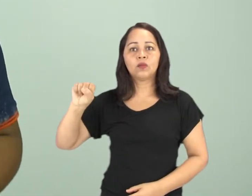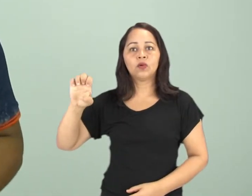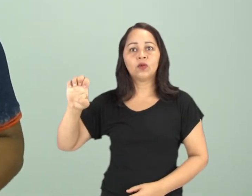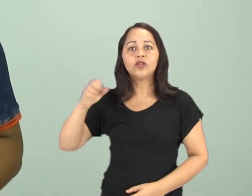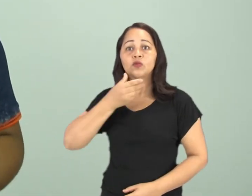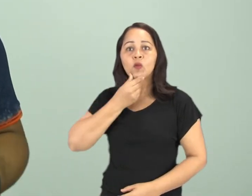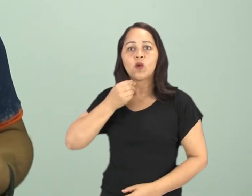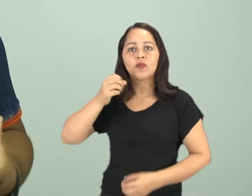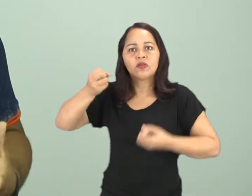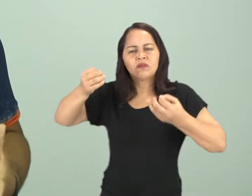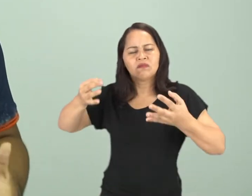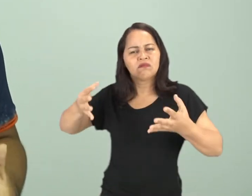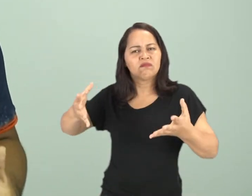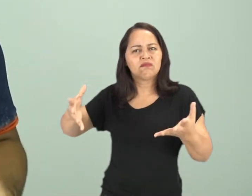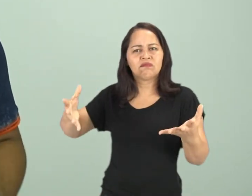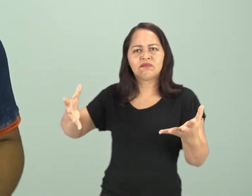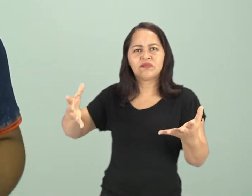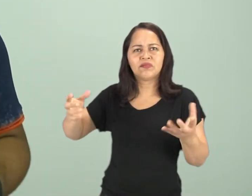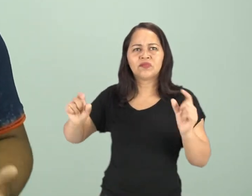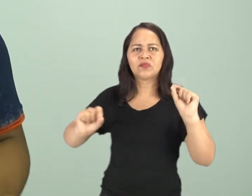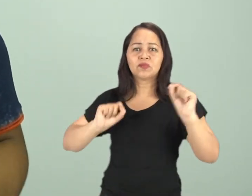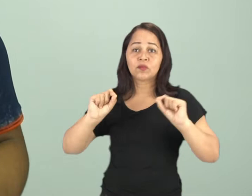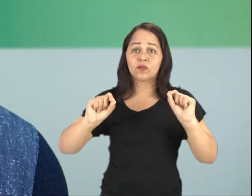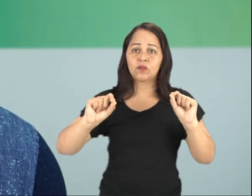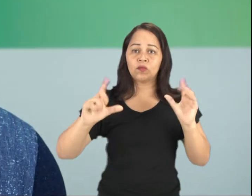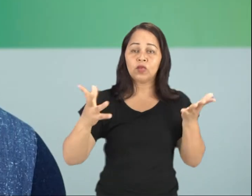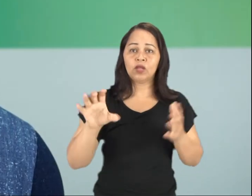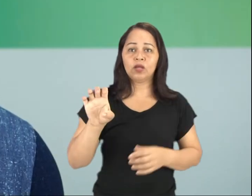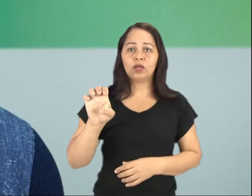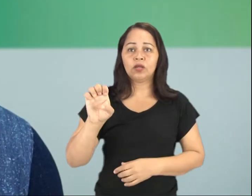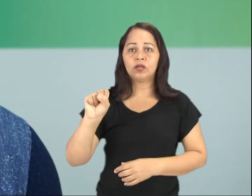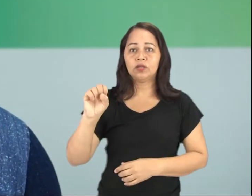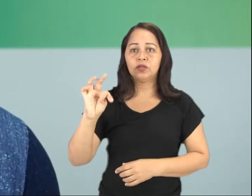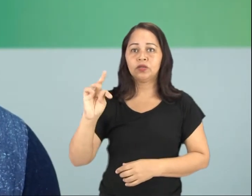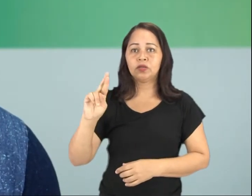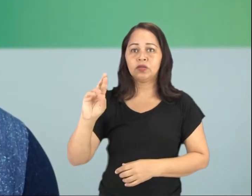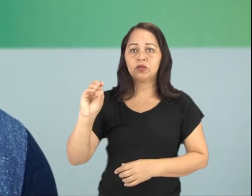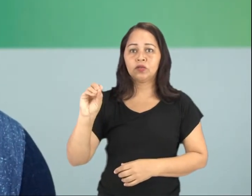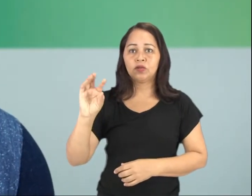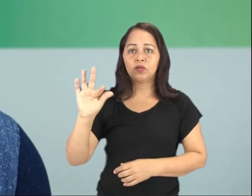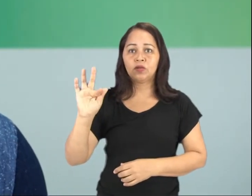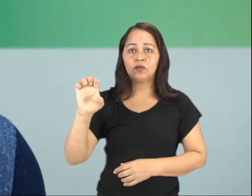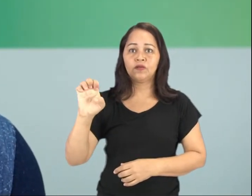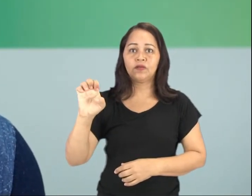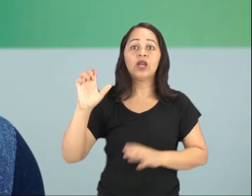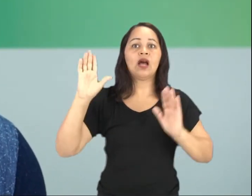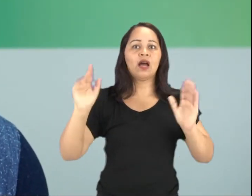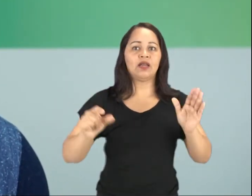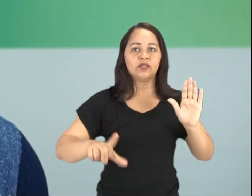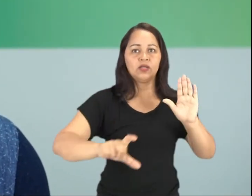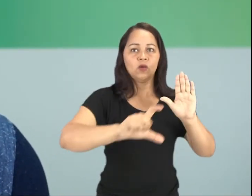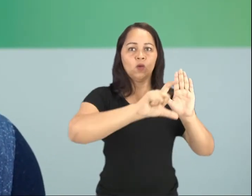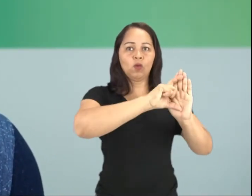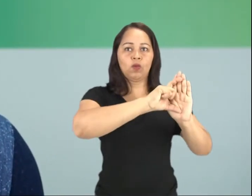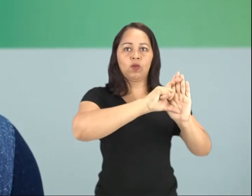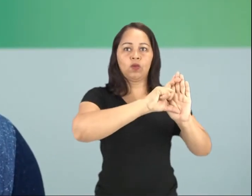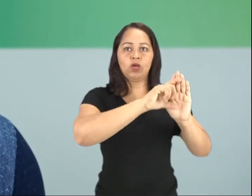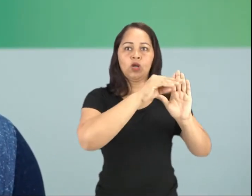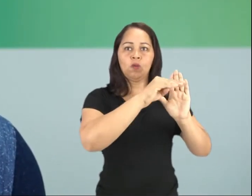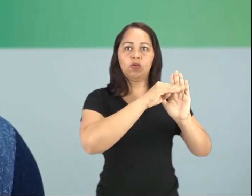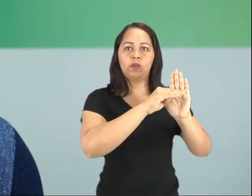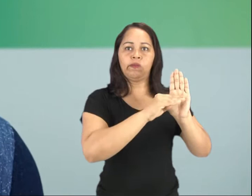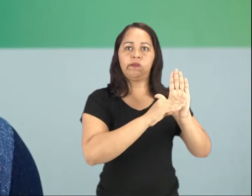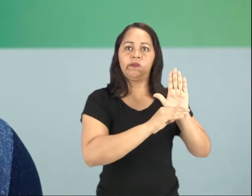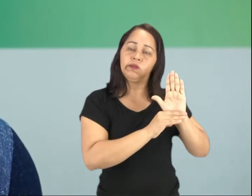poema. O que é uma estrofe? Né? Outra característica é a estrofe. É um agrupamento de versos. Exemplo, Alma